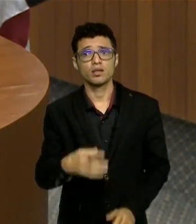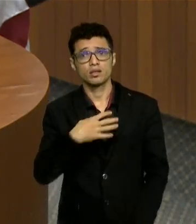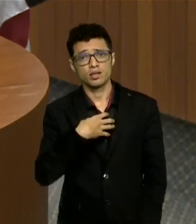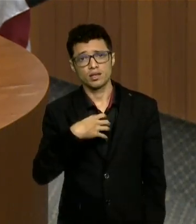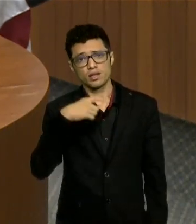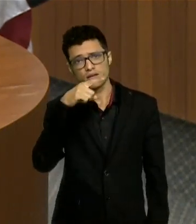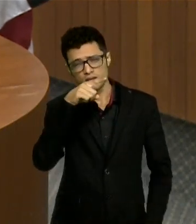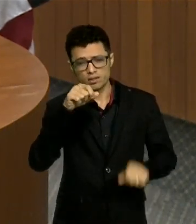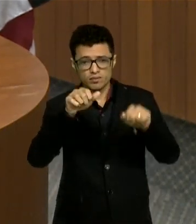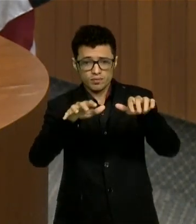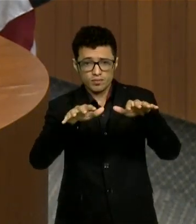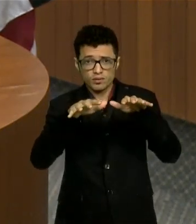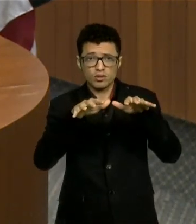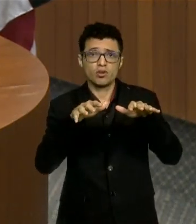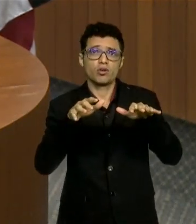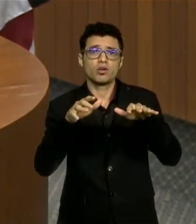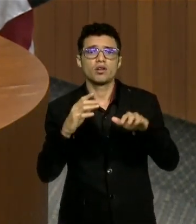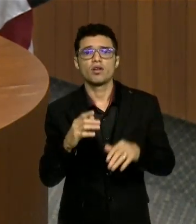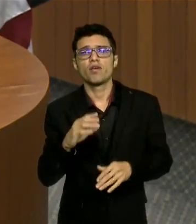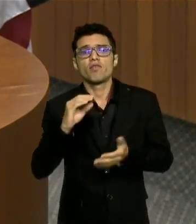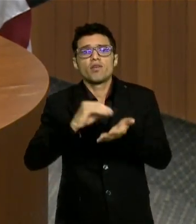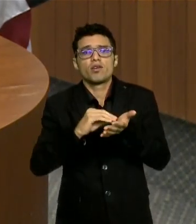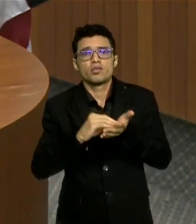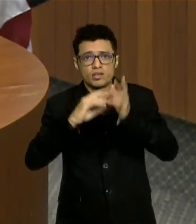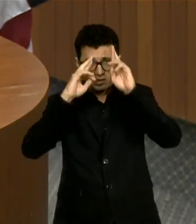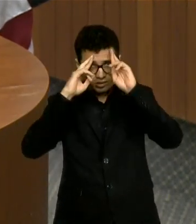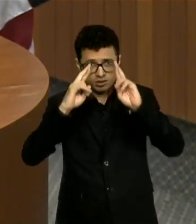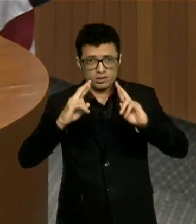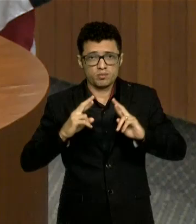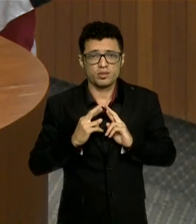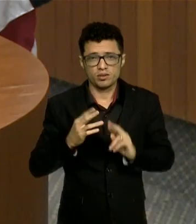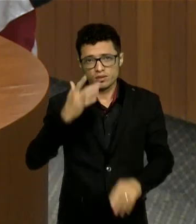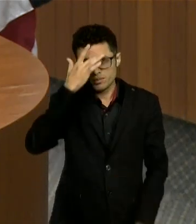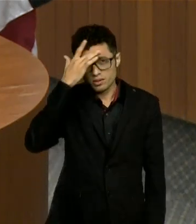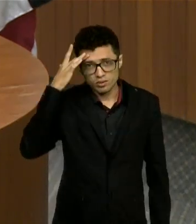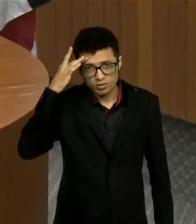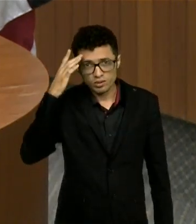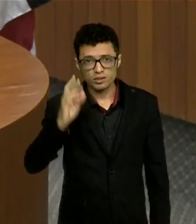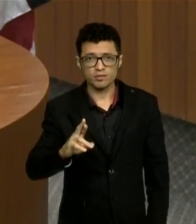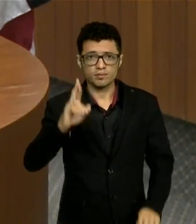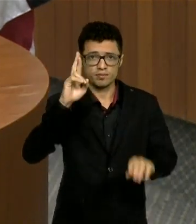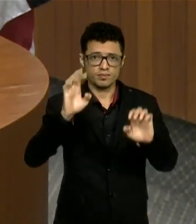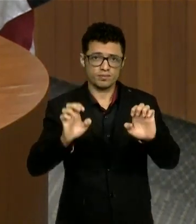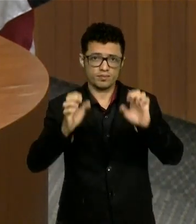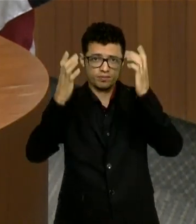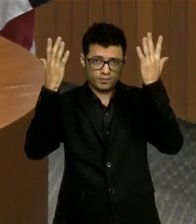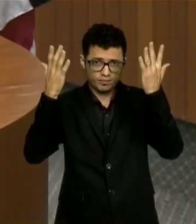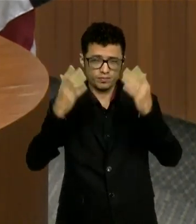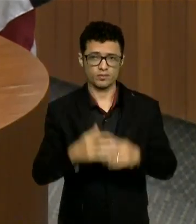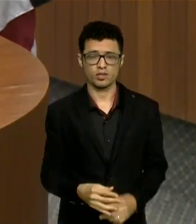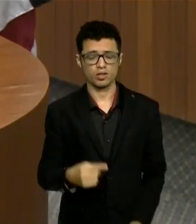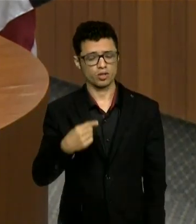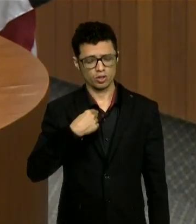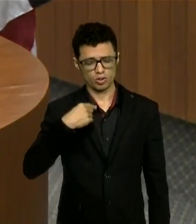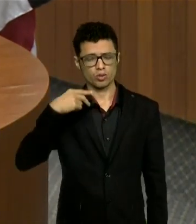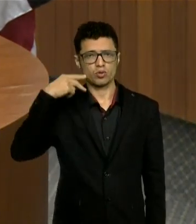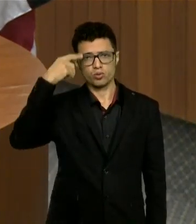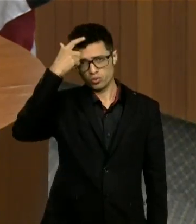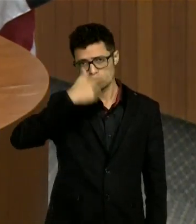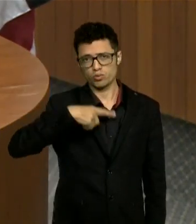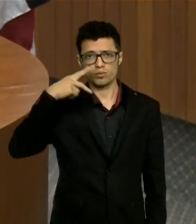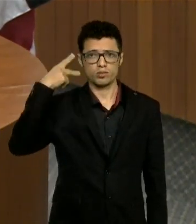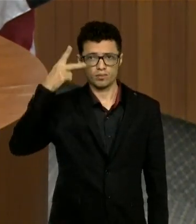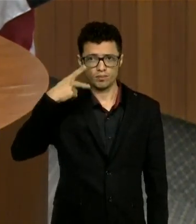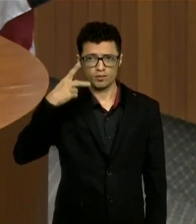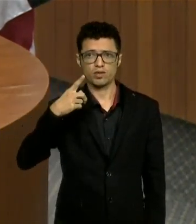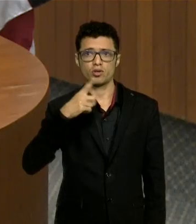auditório, dentro dessa Assembleia Legislativa, no auditório Fernando Falcão, e dizer que, como parlamentar que sou, eu tinha sim a oportunidade e